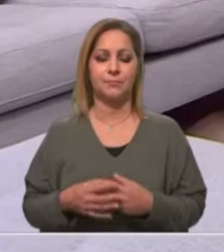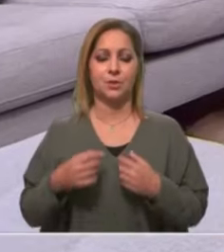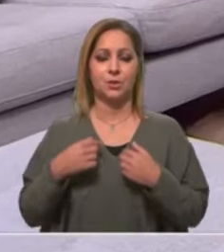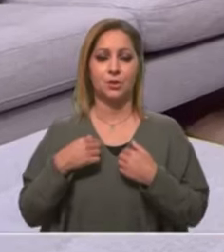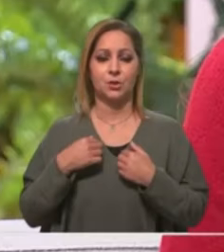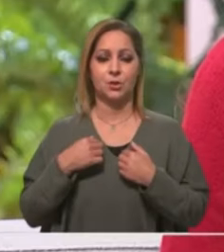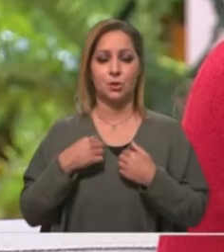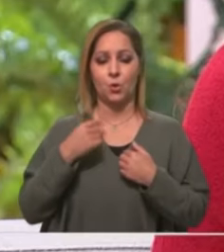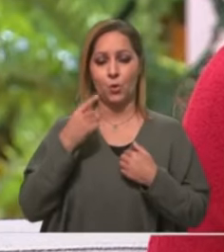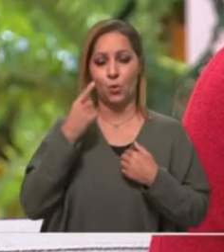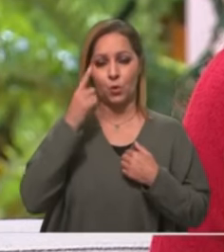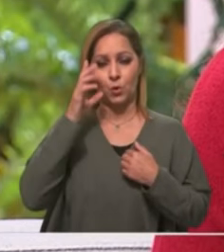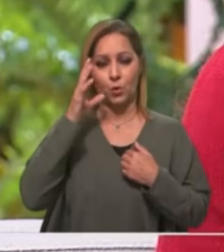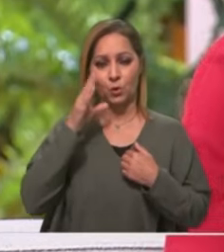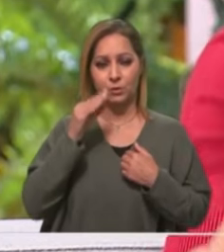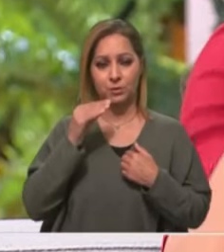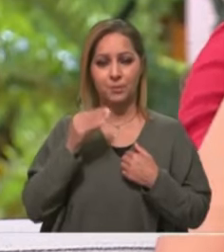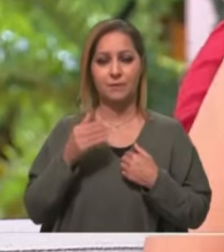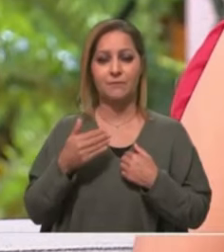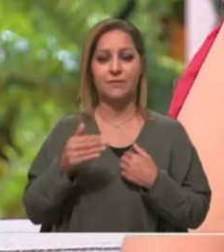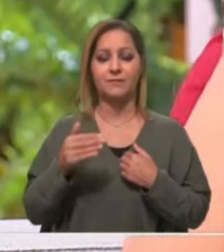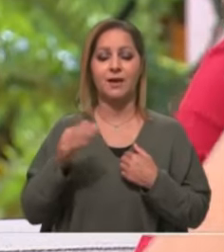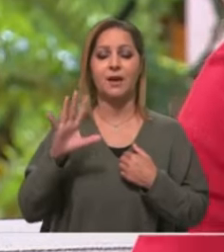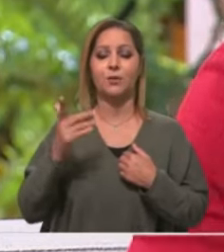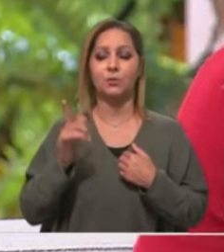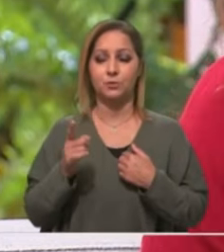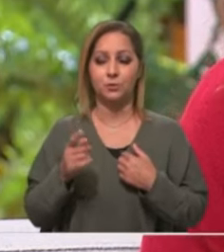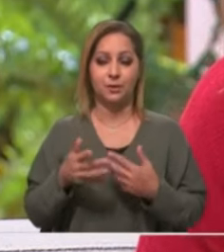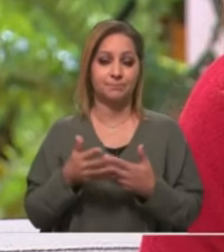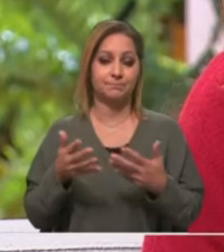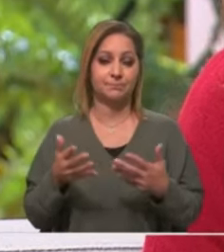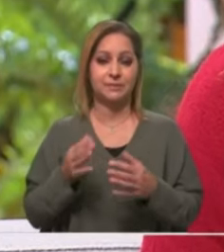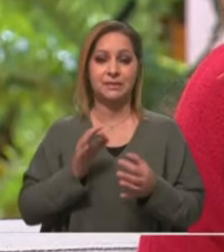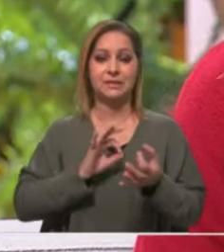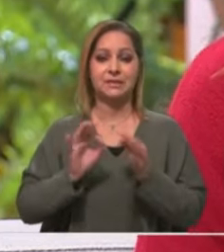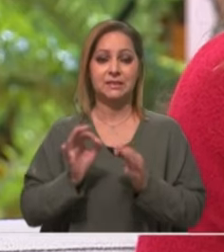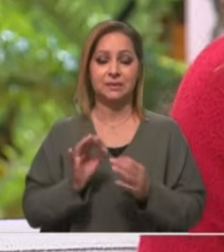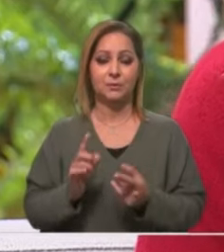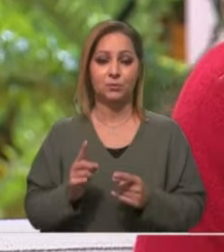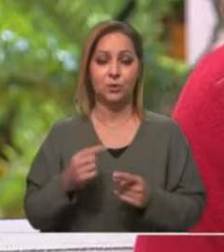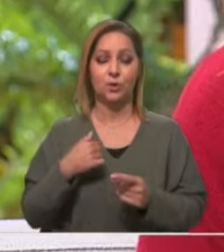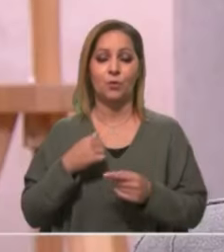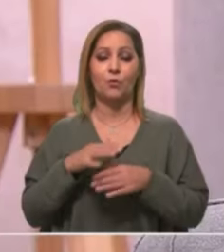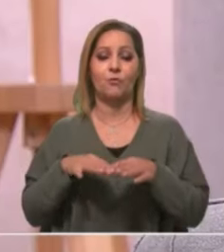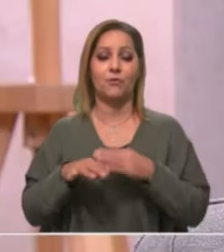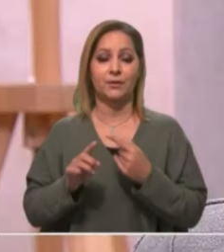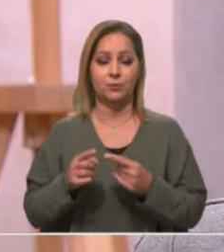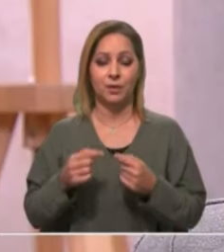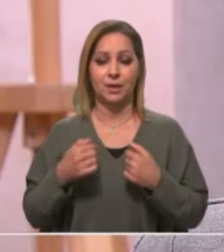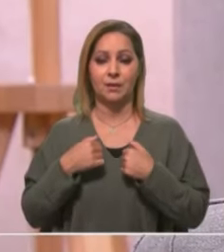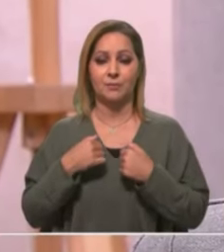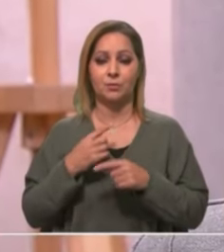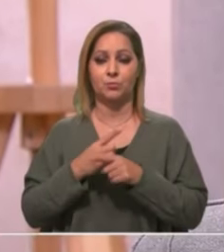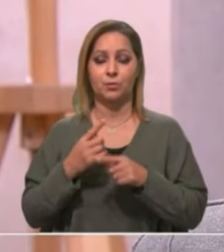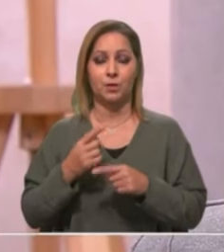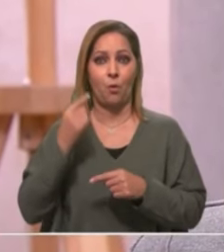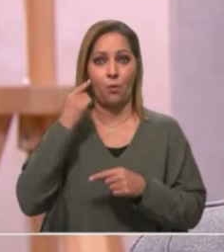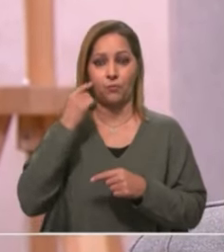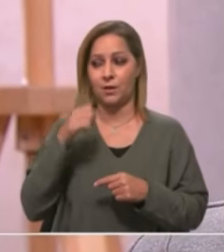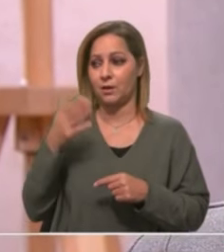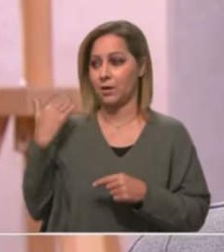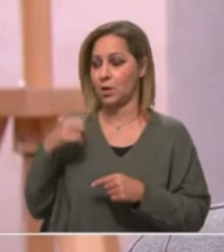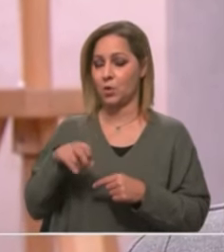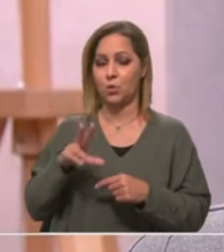das consequências, o que é que vai acontecer a partir de agora, quais são os tratamentos, o que é que eu faço, porquê a mim, porquê é que eu nunca ouvi falar sobre isto, porquê é